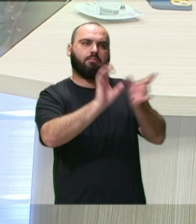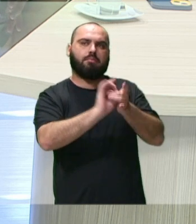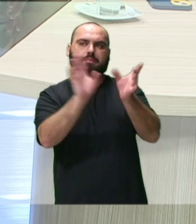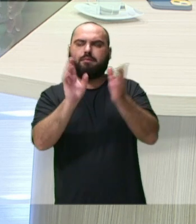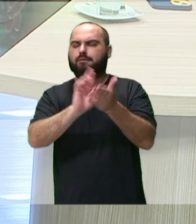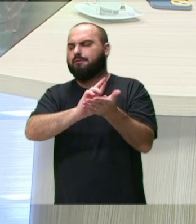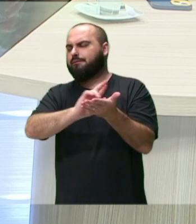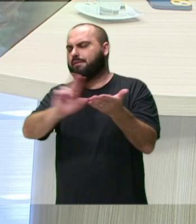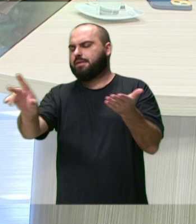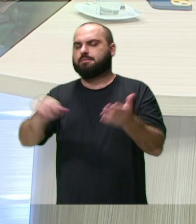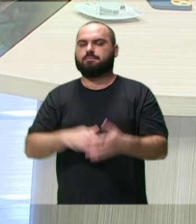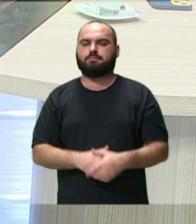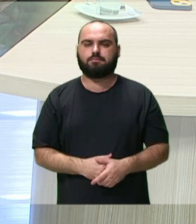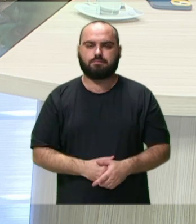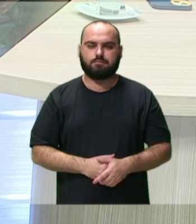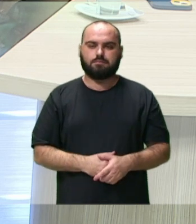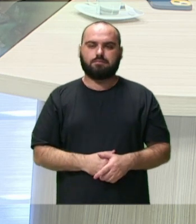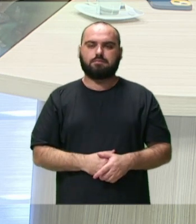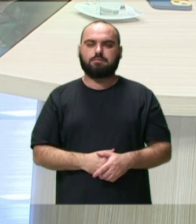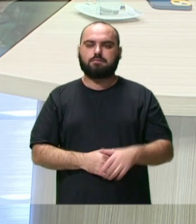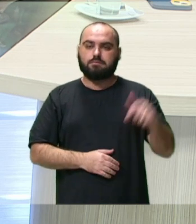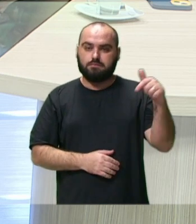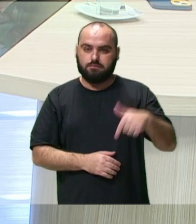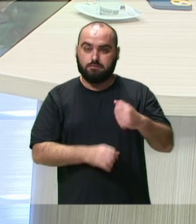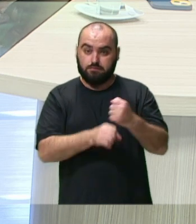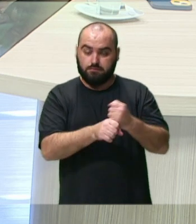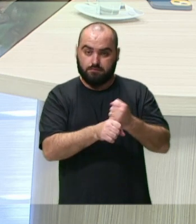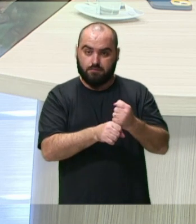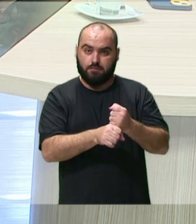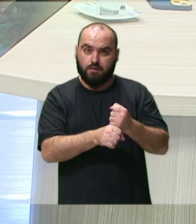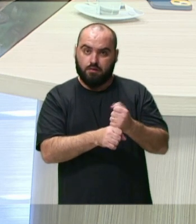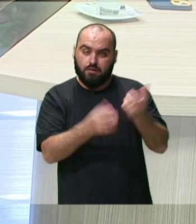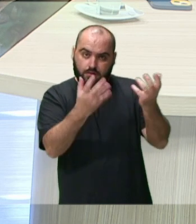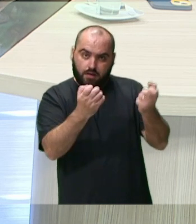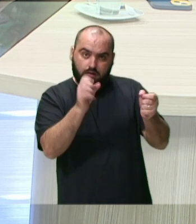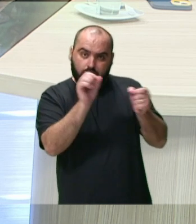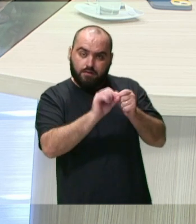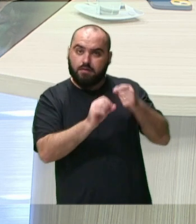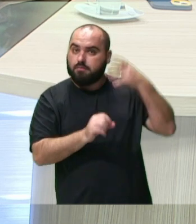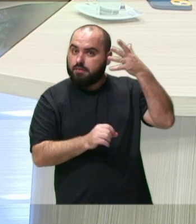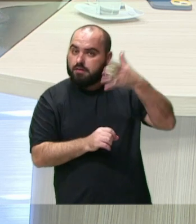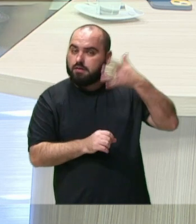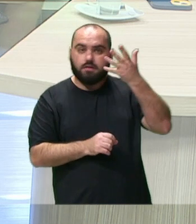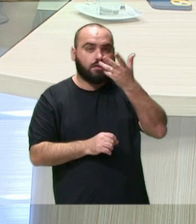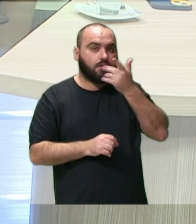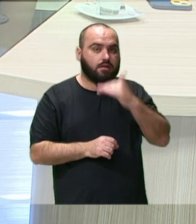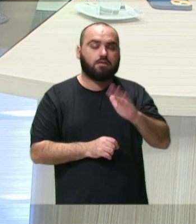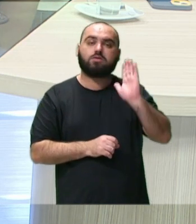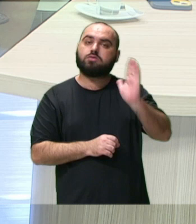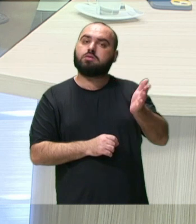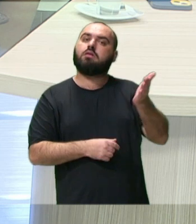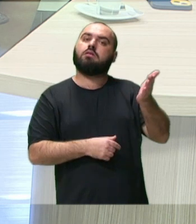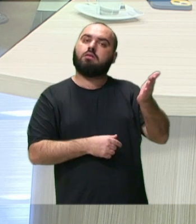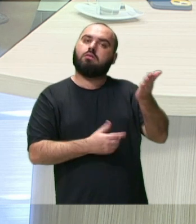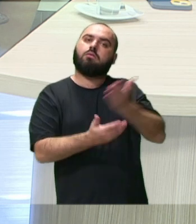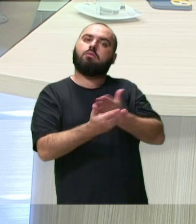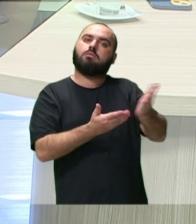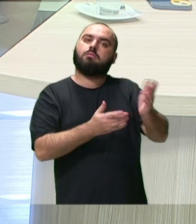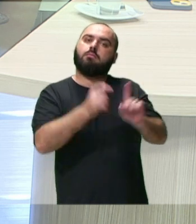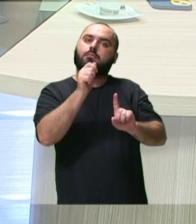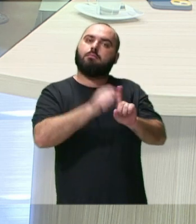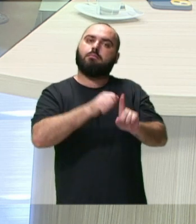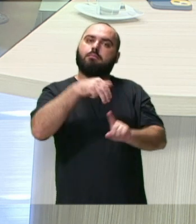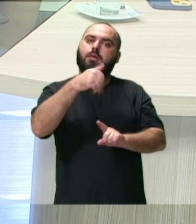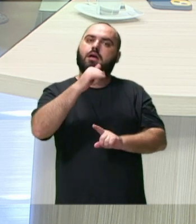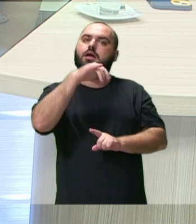coisas. Para esse ano, eu quero fazer essa palestra envolvendo as crianças e já quero trabalhar no mês de maio, que é o